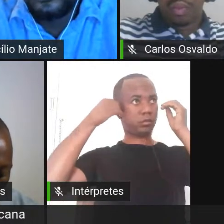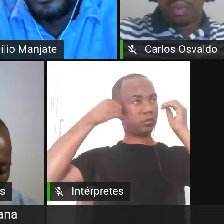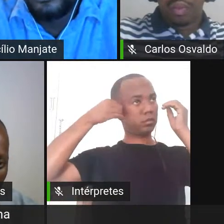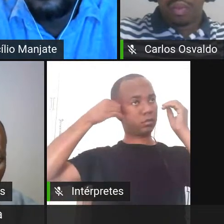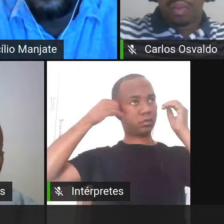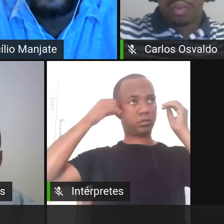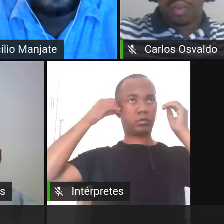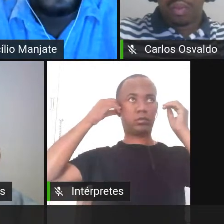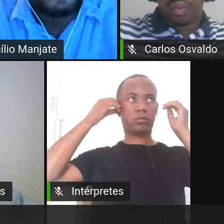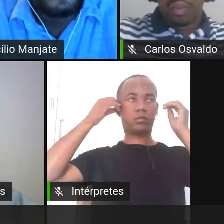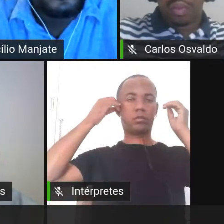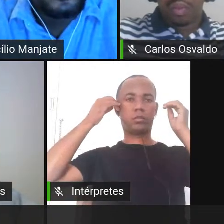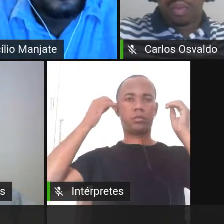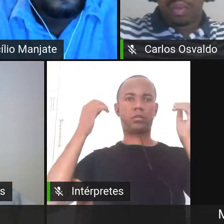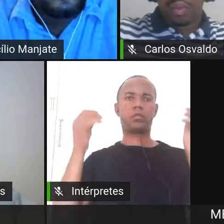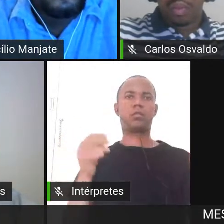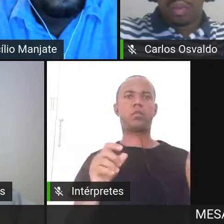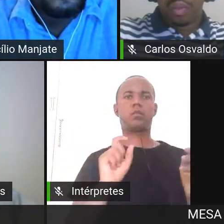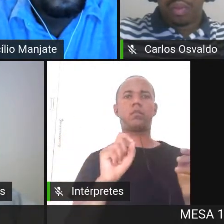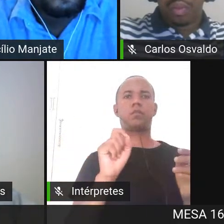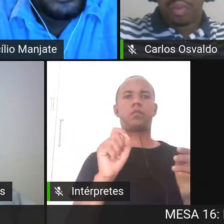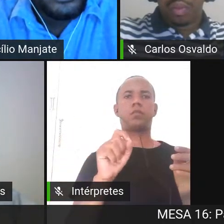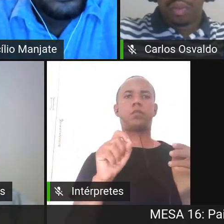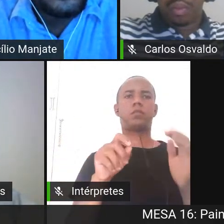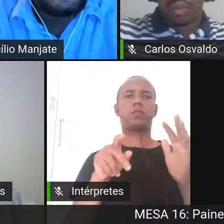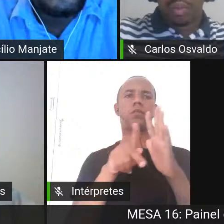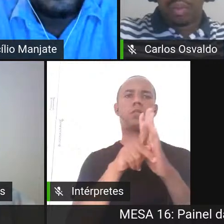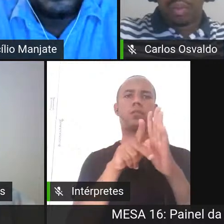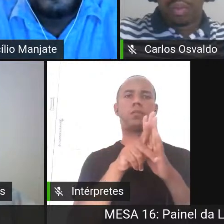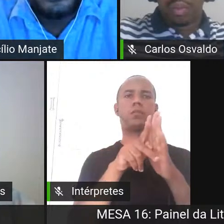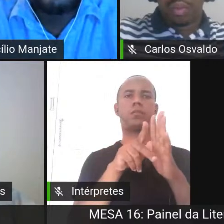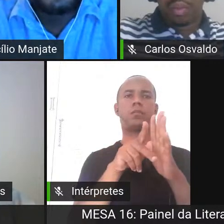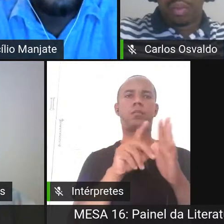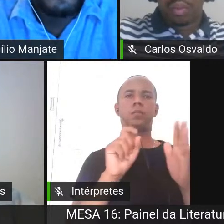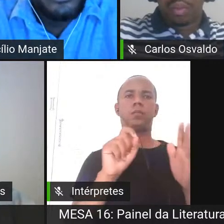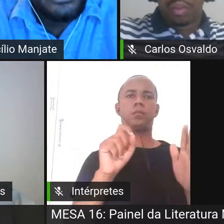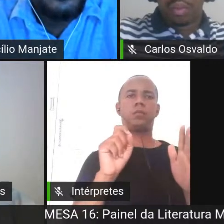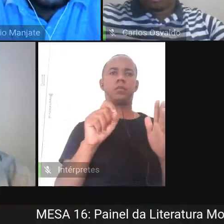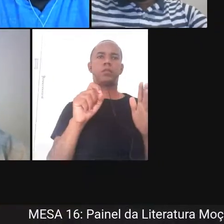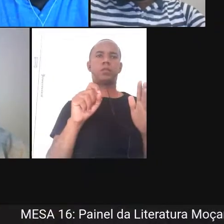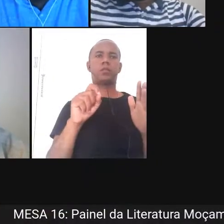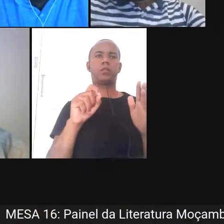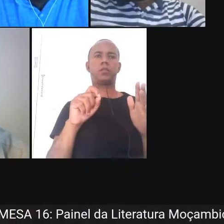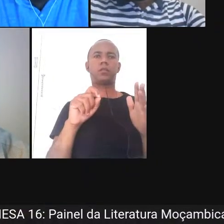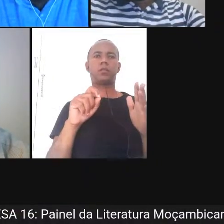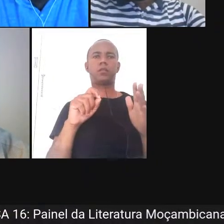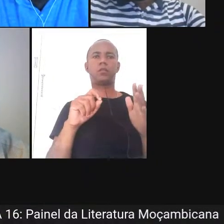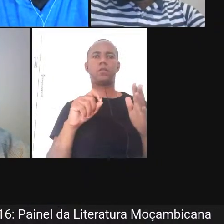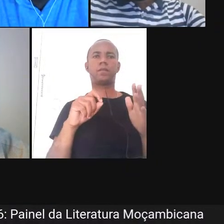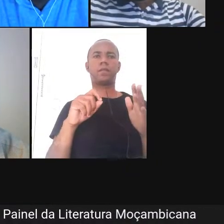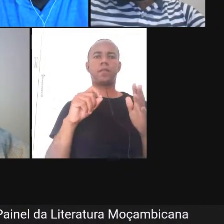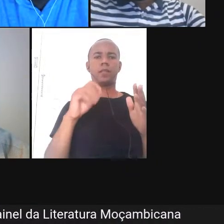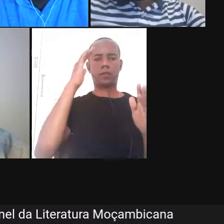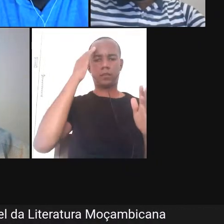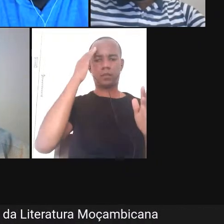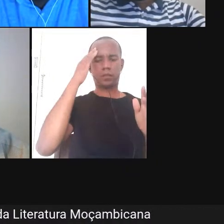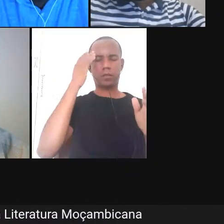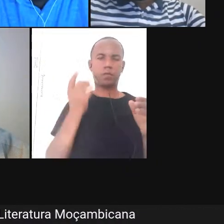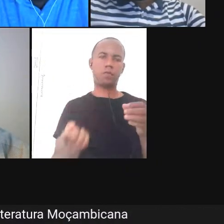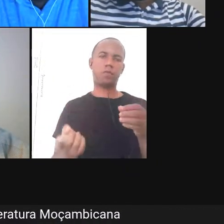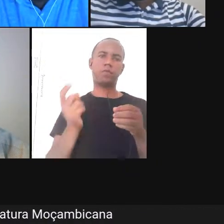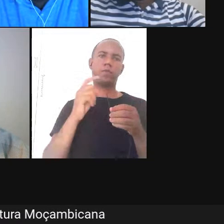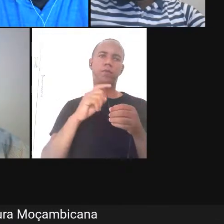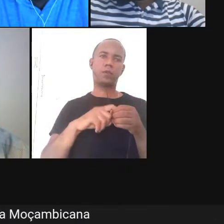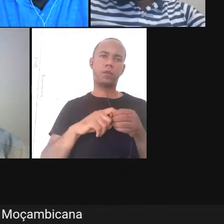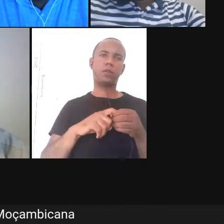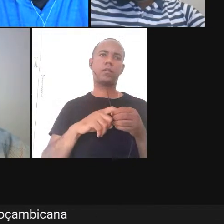por escritores, outros como Mia Couto, como Ungolani, podemos até voltar a